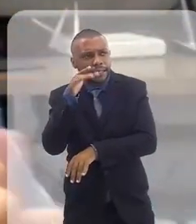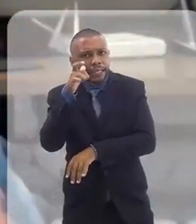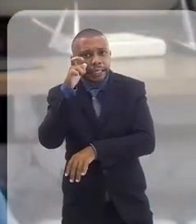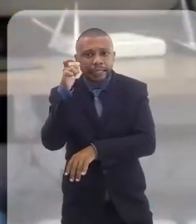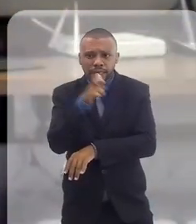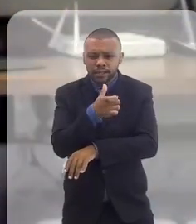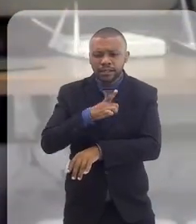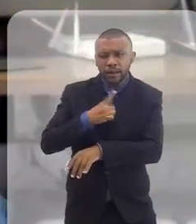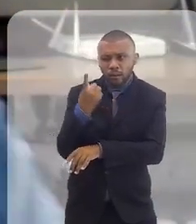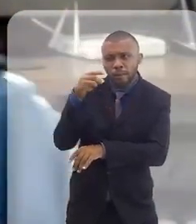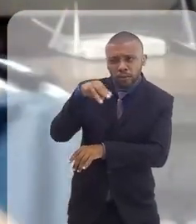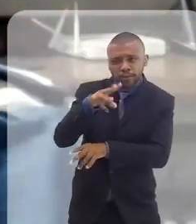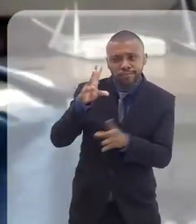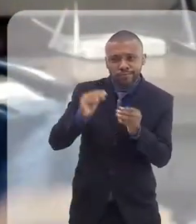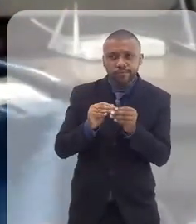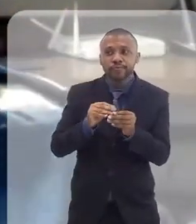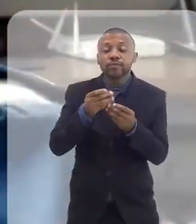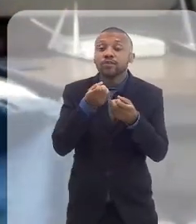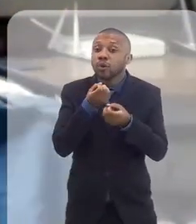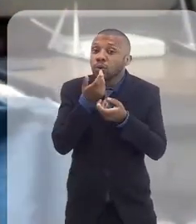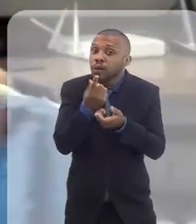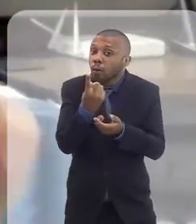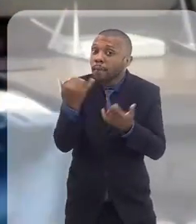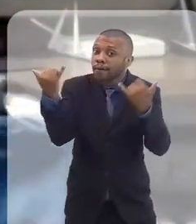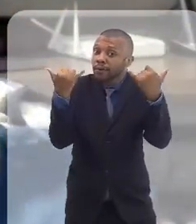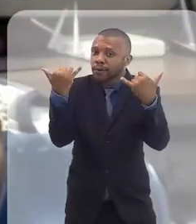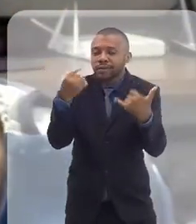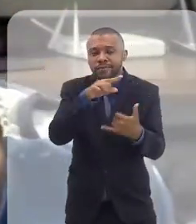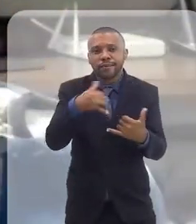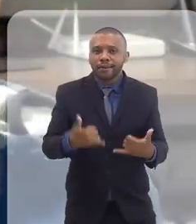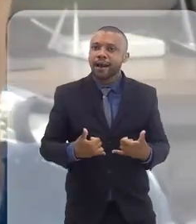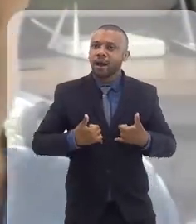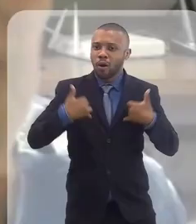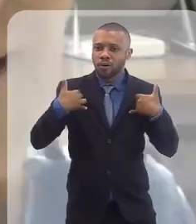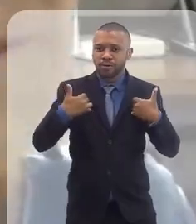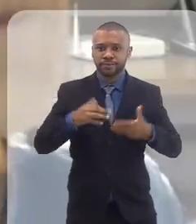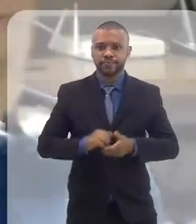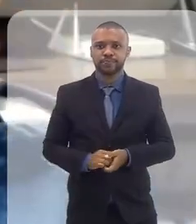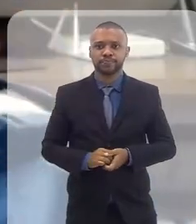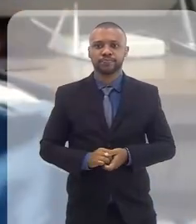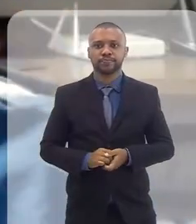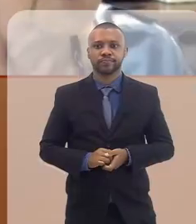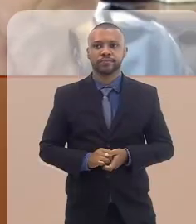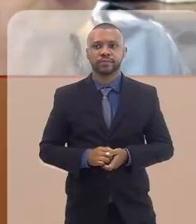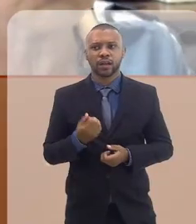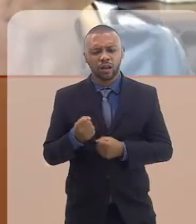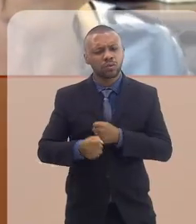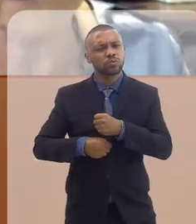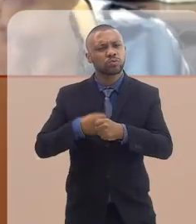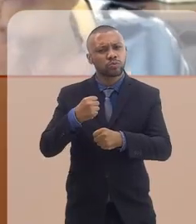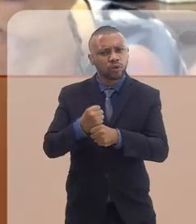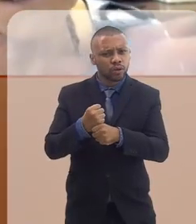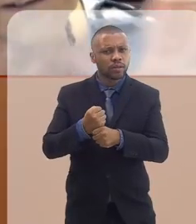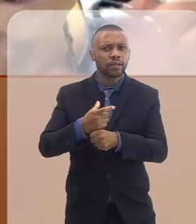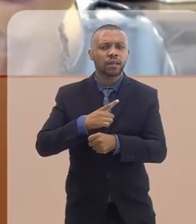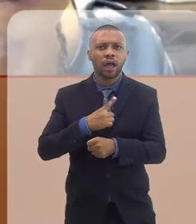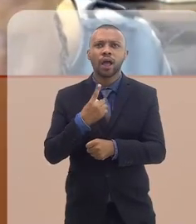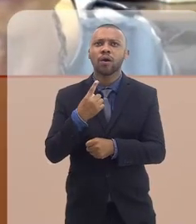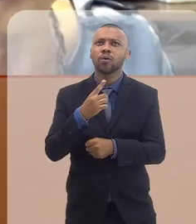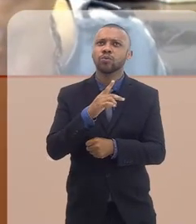ter interesse. Eu tenho mais um minutinho, vou te contar um dado que você vai ficar orgulhosa. Todo ano é um